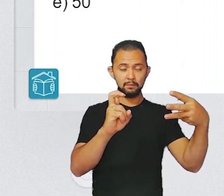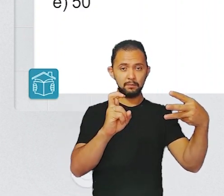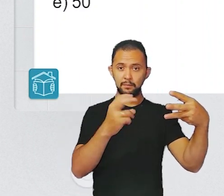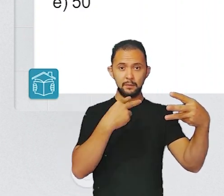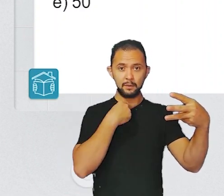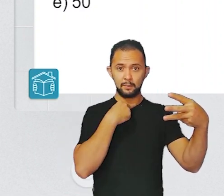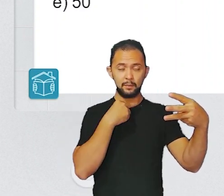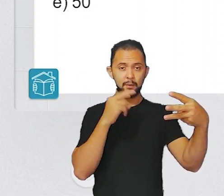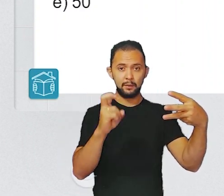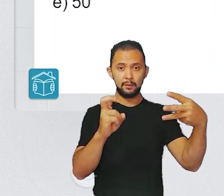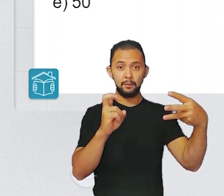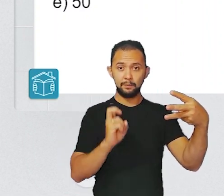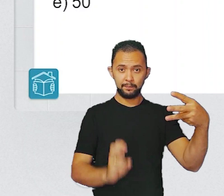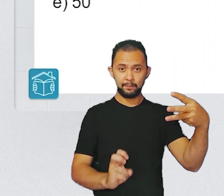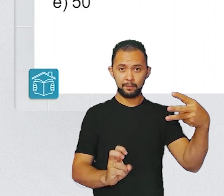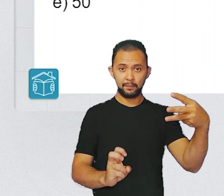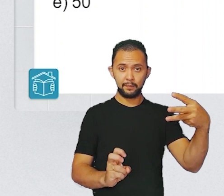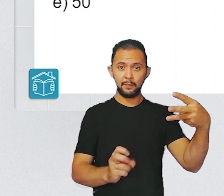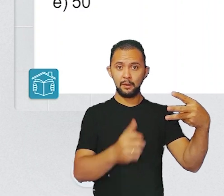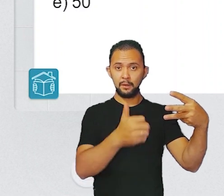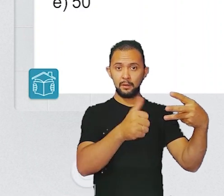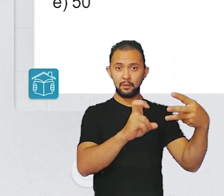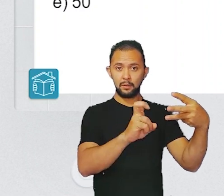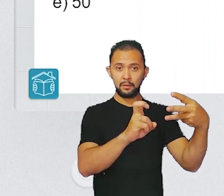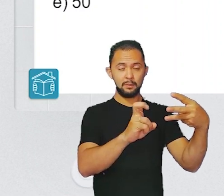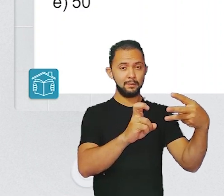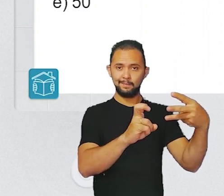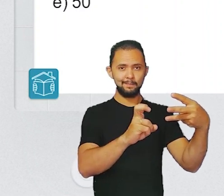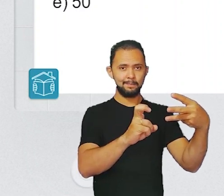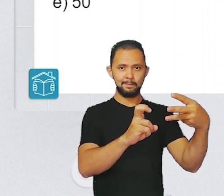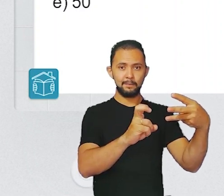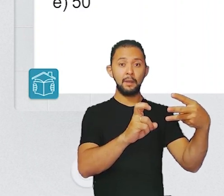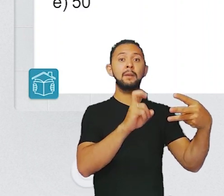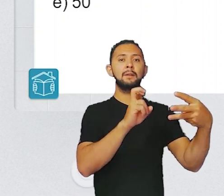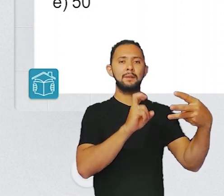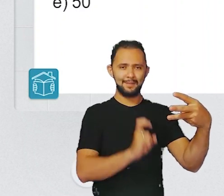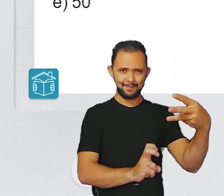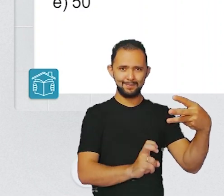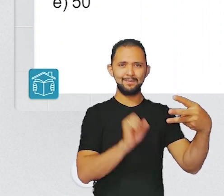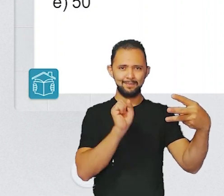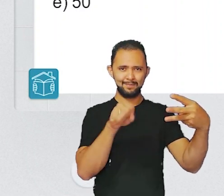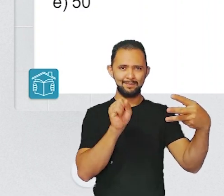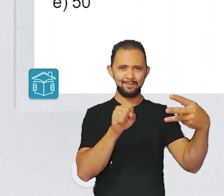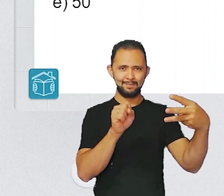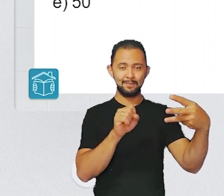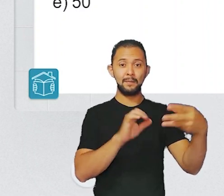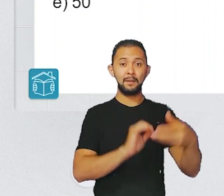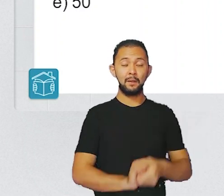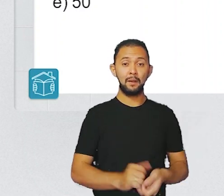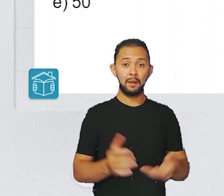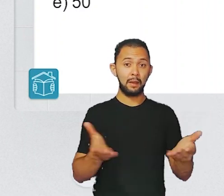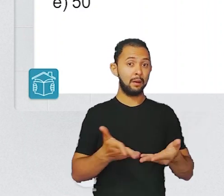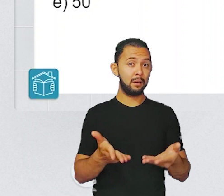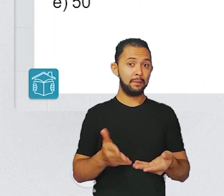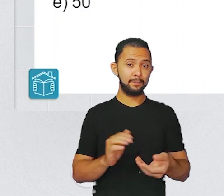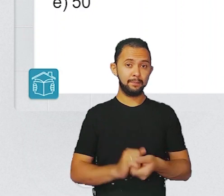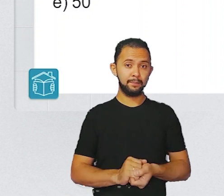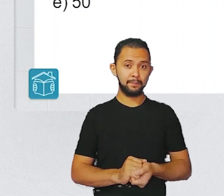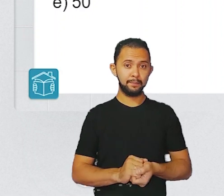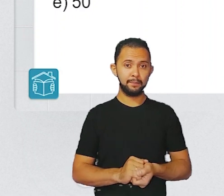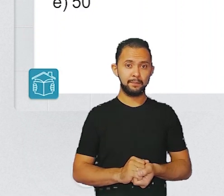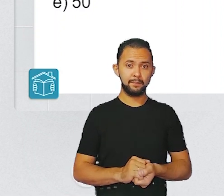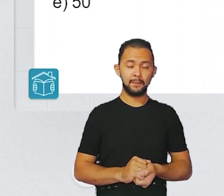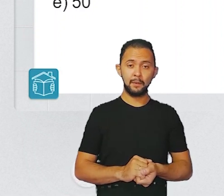dá para dividir por 3, vou repetir. E o 15 dividido por 3 é igual a 5. Agora aqui, esses números que